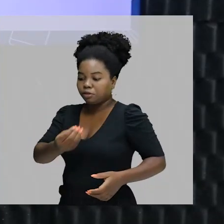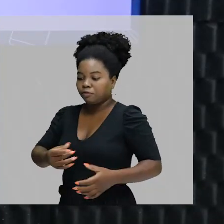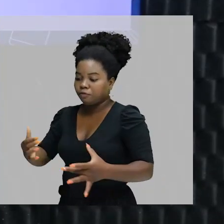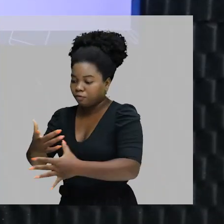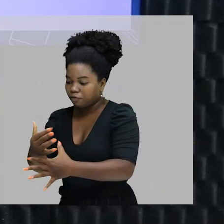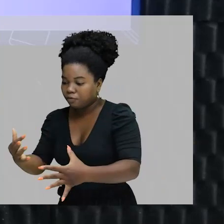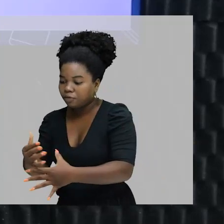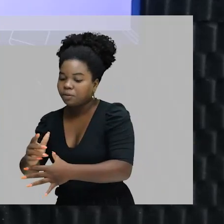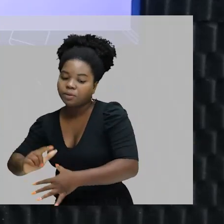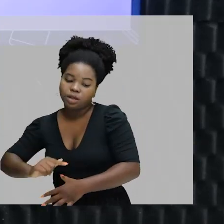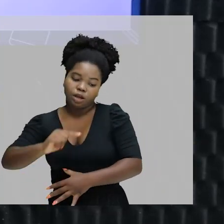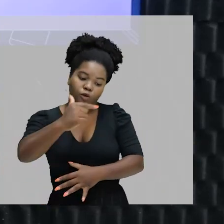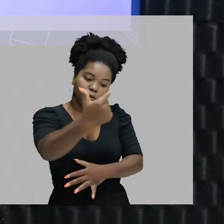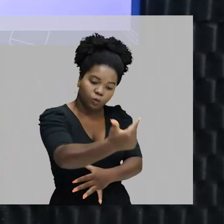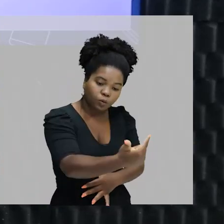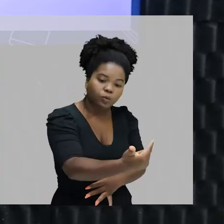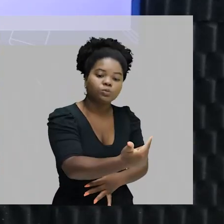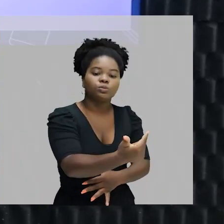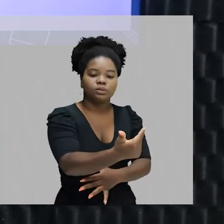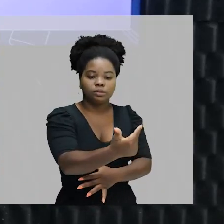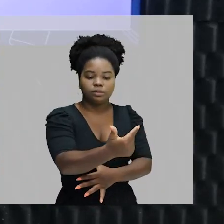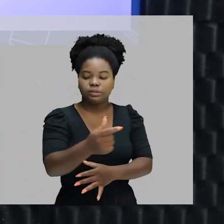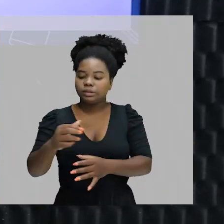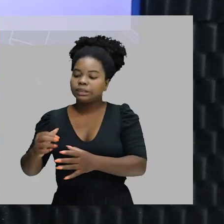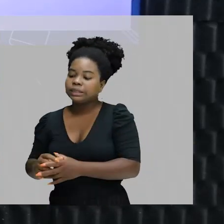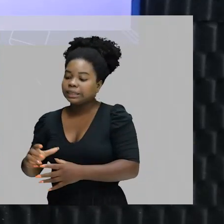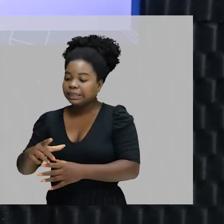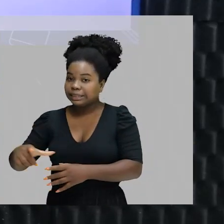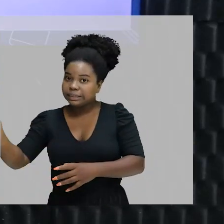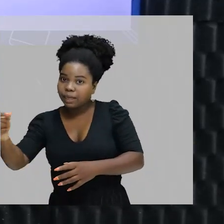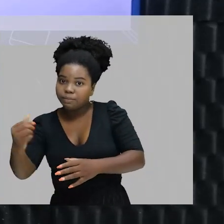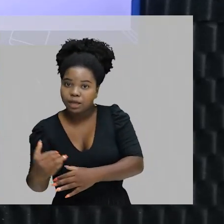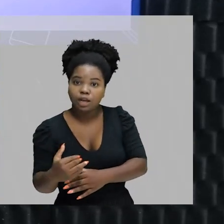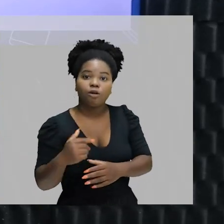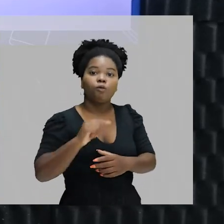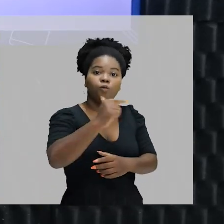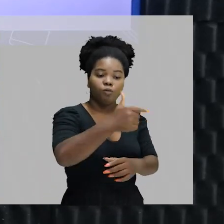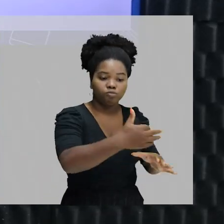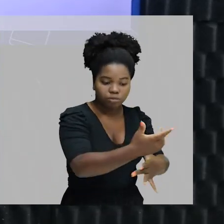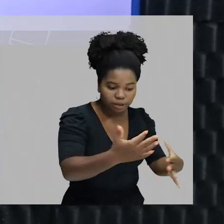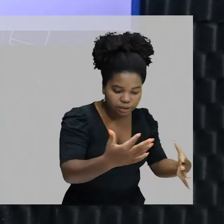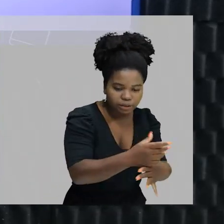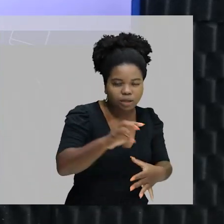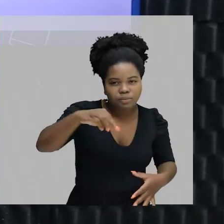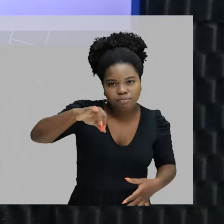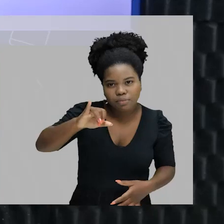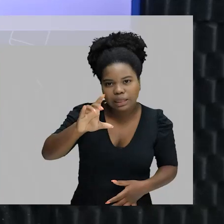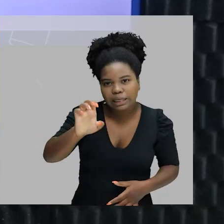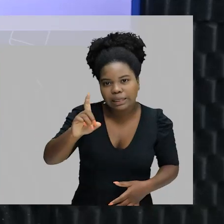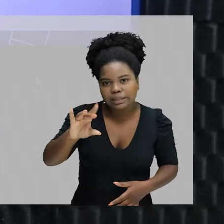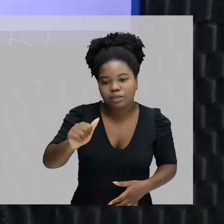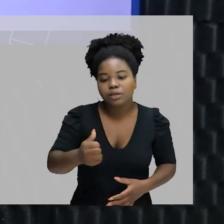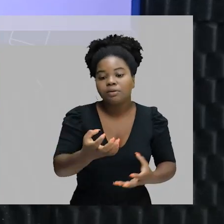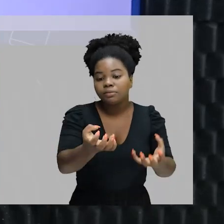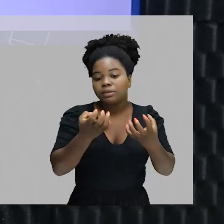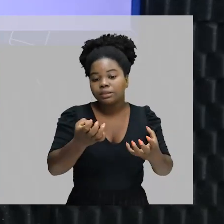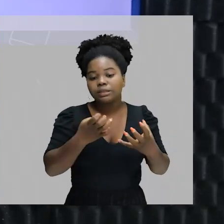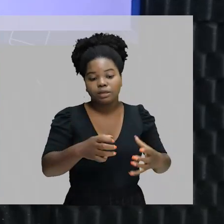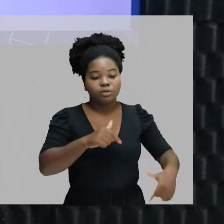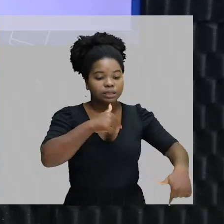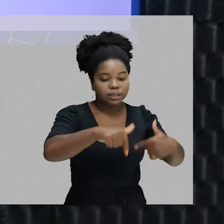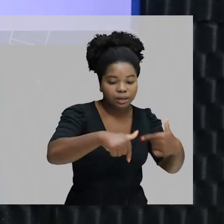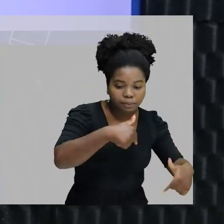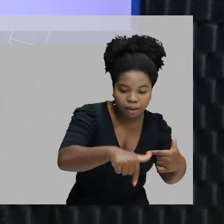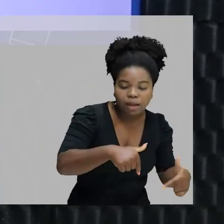às cidades médias, mas essas cidades médias precisam oferecer a infraestrutura necessária, tanto de serviços quanto de